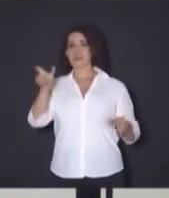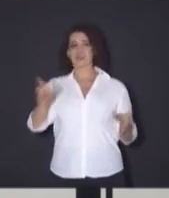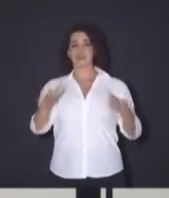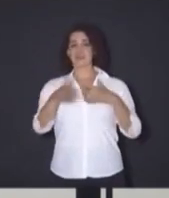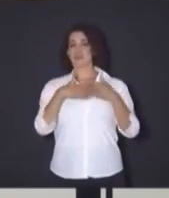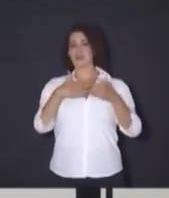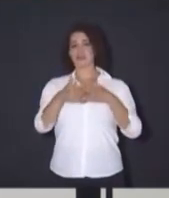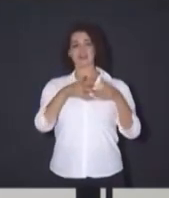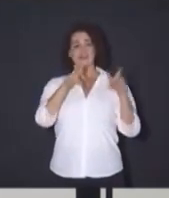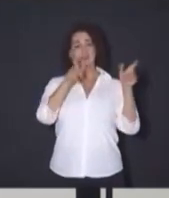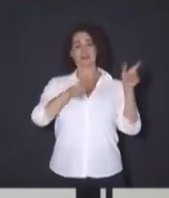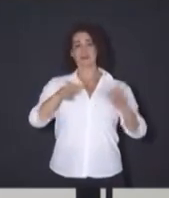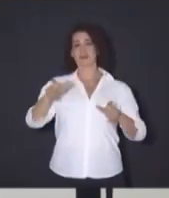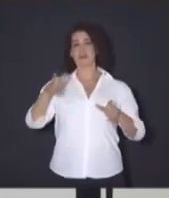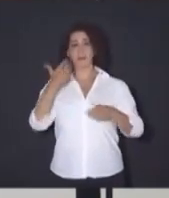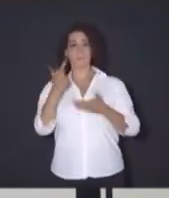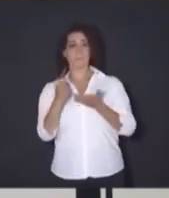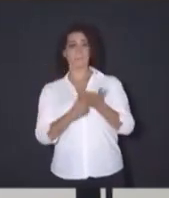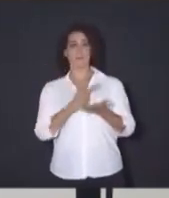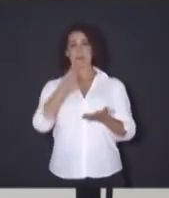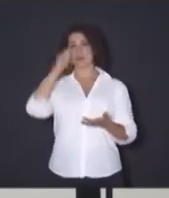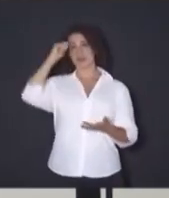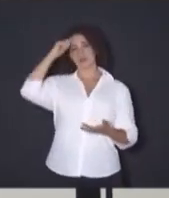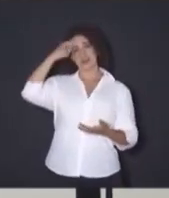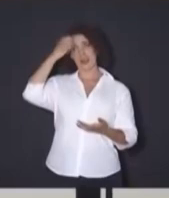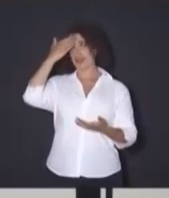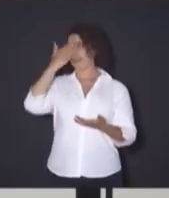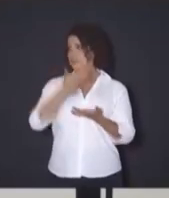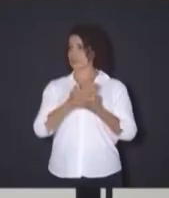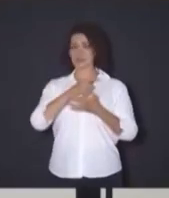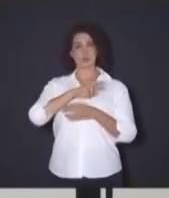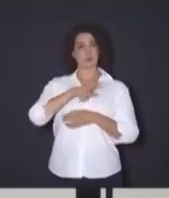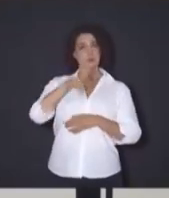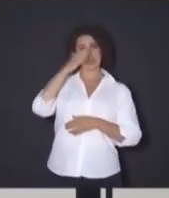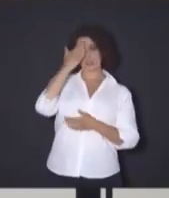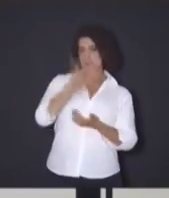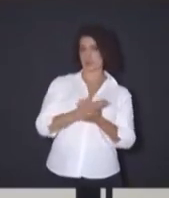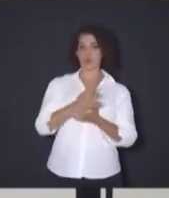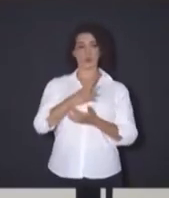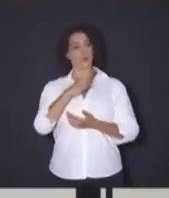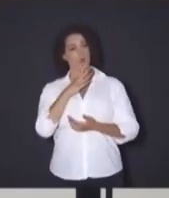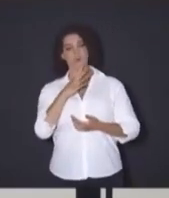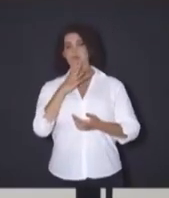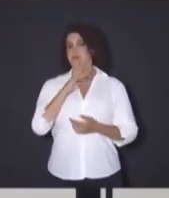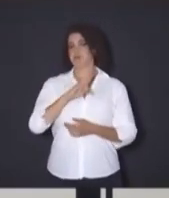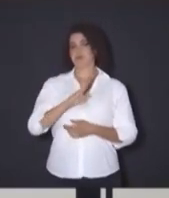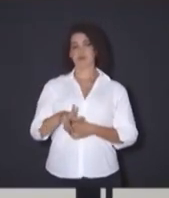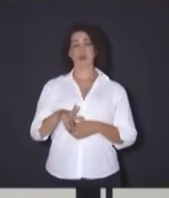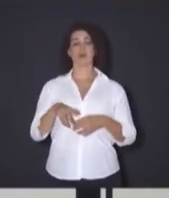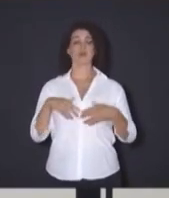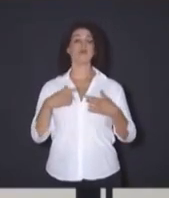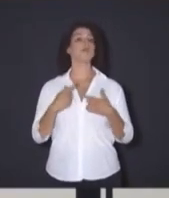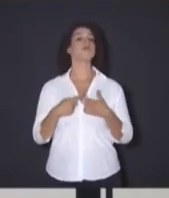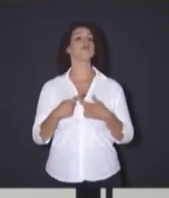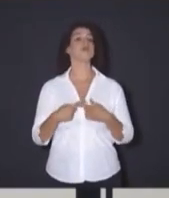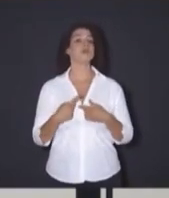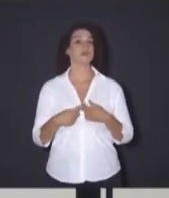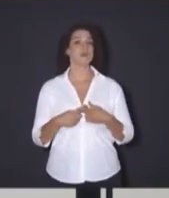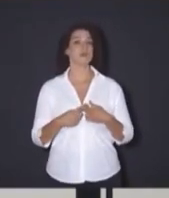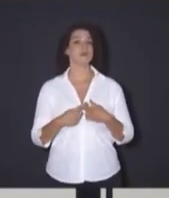seja branco, seja negro, né? Acredite, não acredite, conheça, não conheça, porque